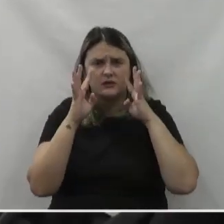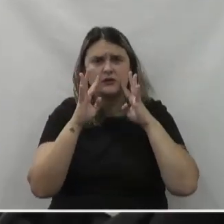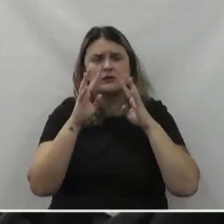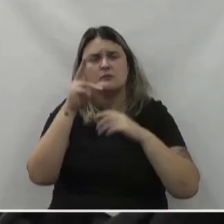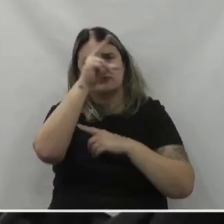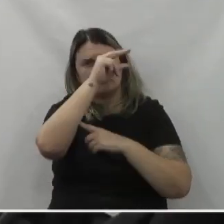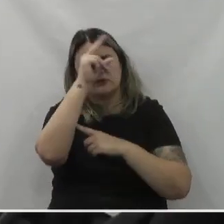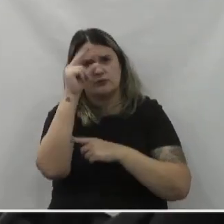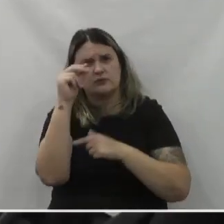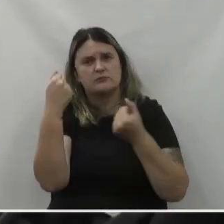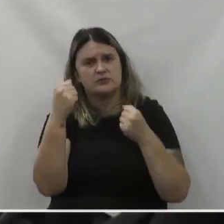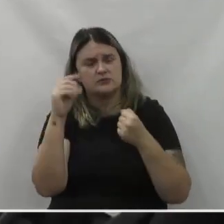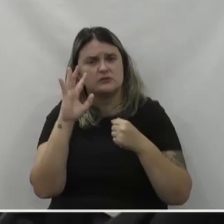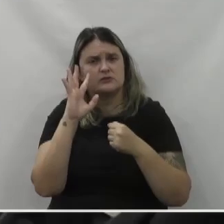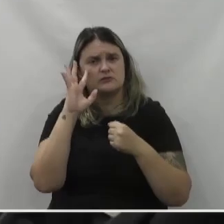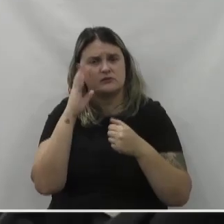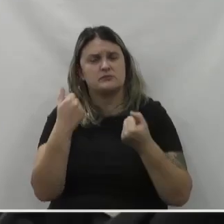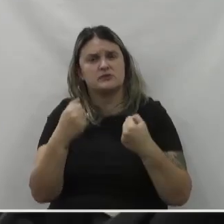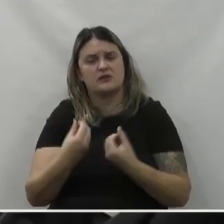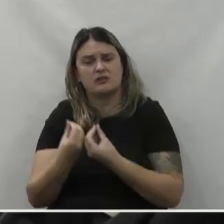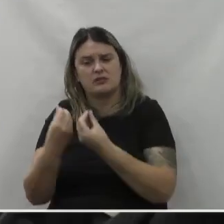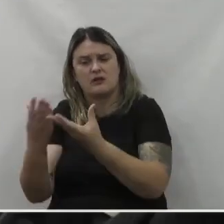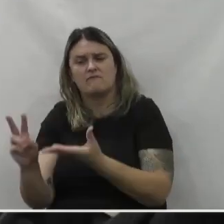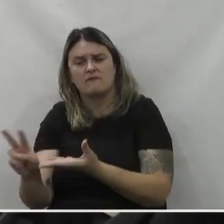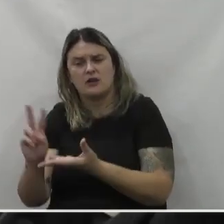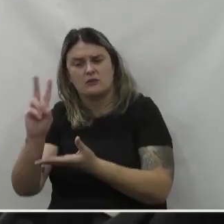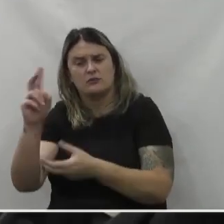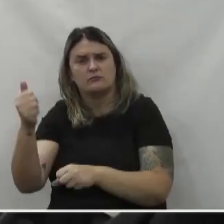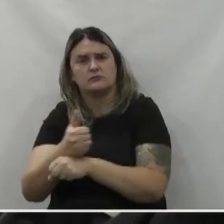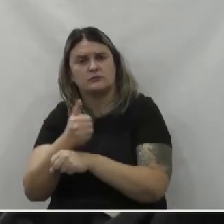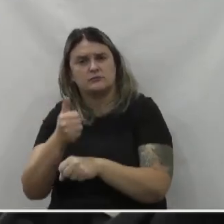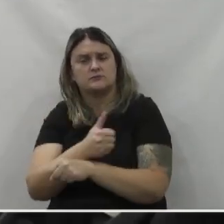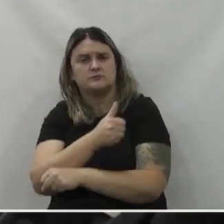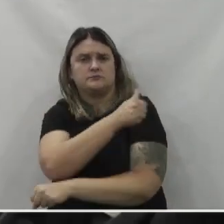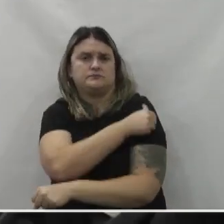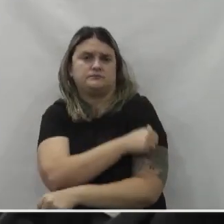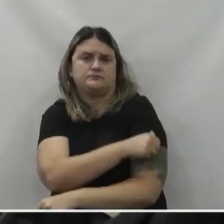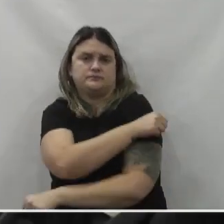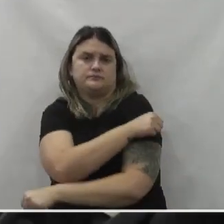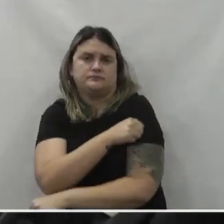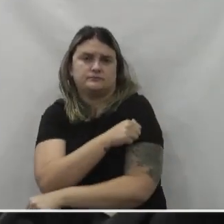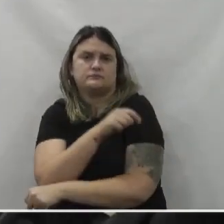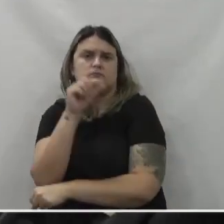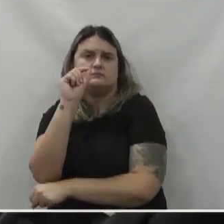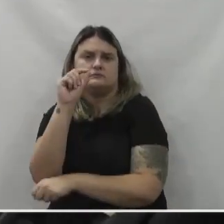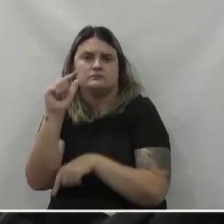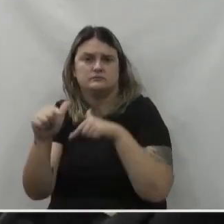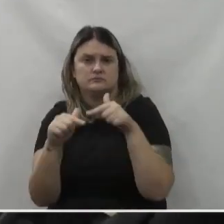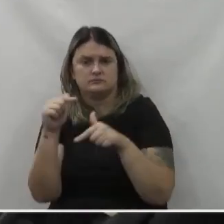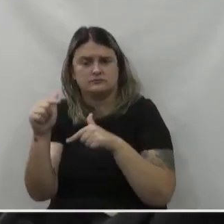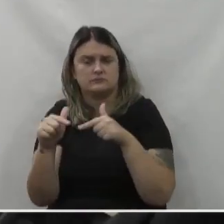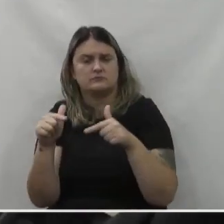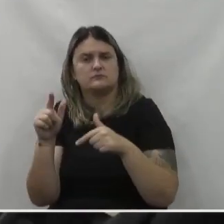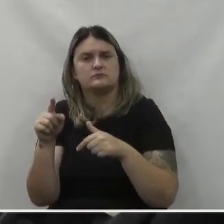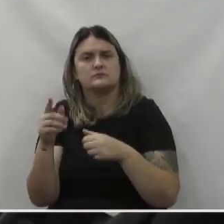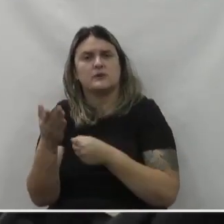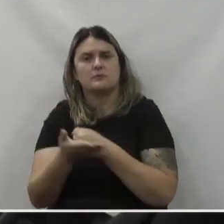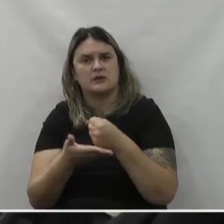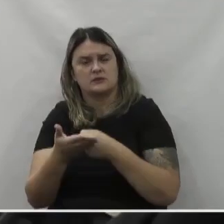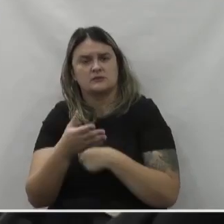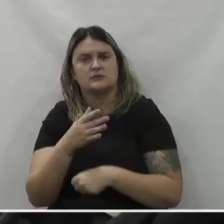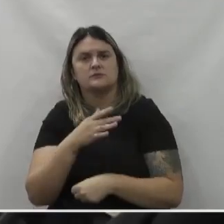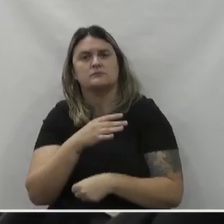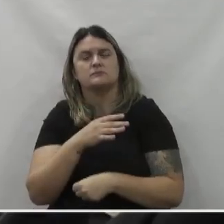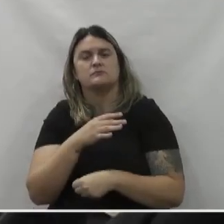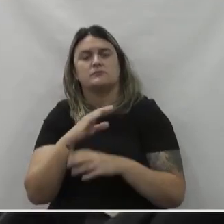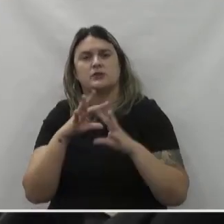devidas providências e que valorize, né, esses profissionais que atuam de forma fundamental aí para o